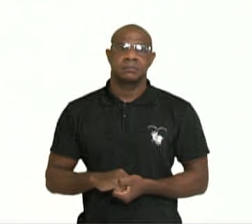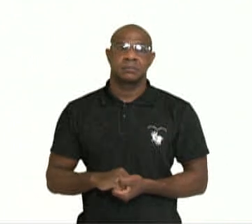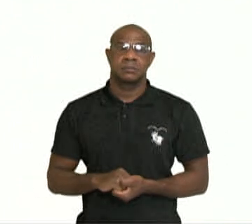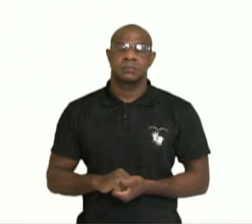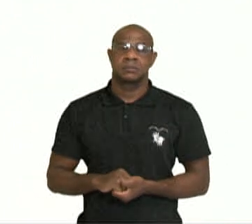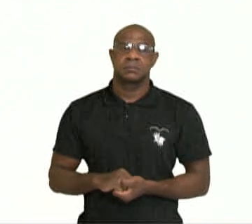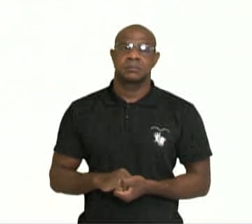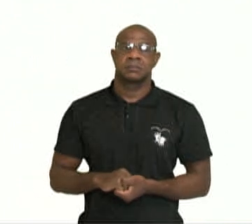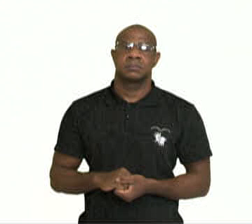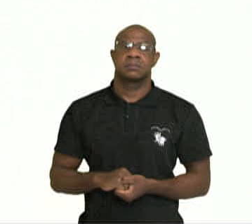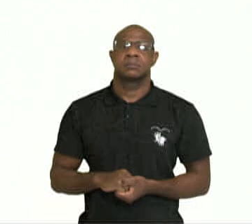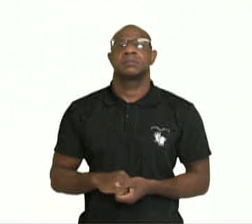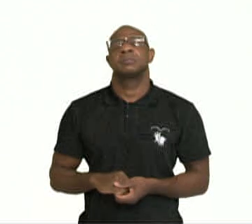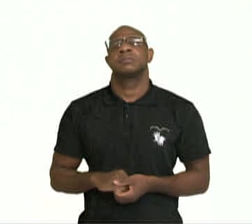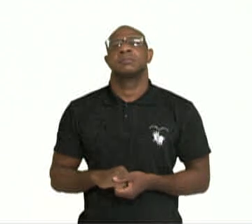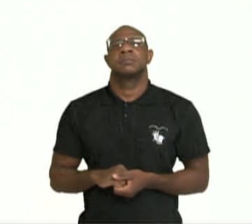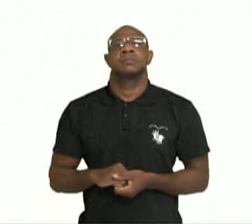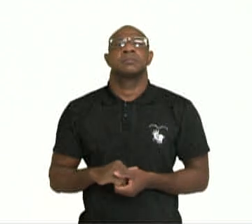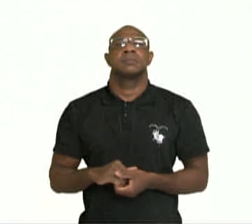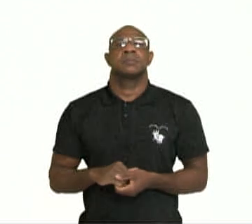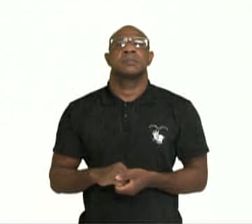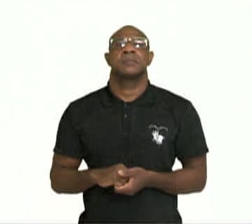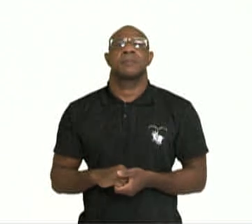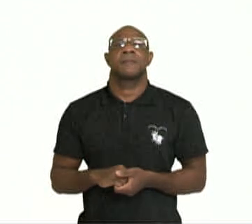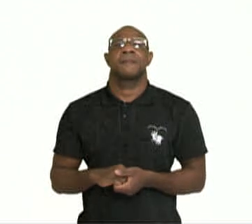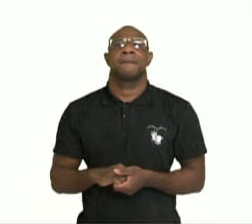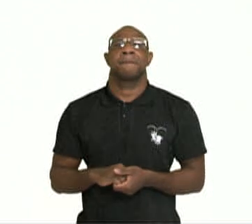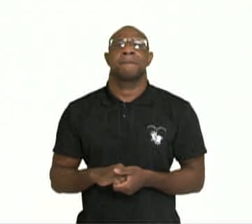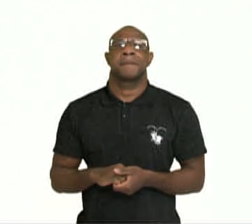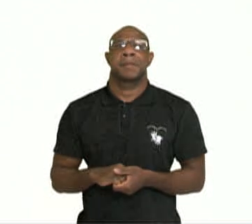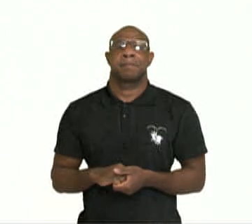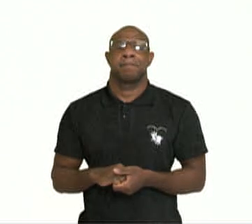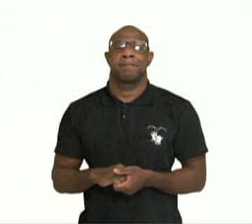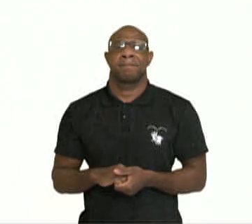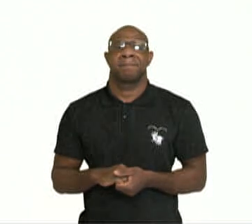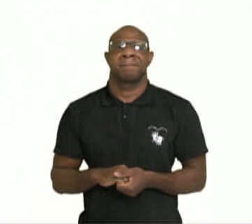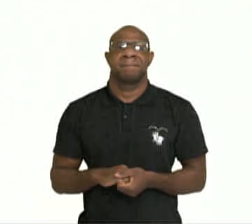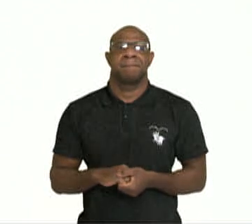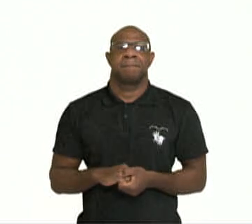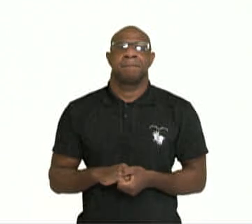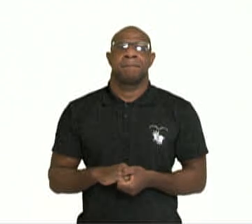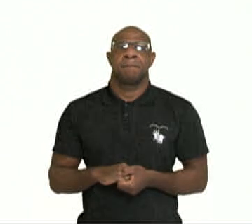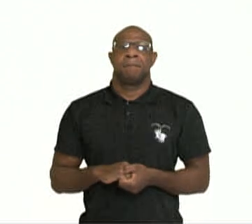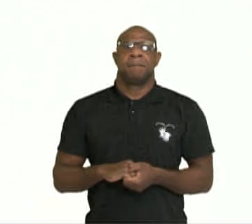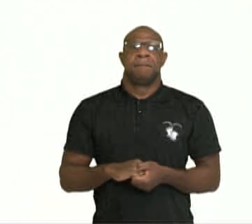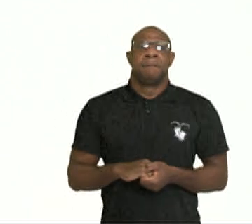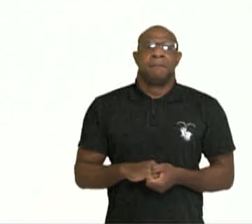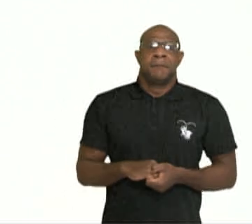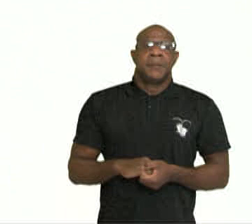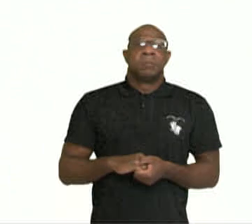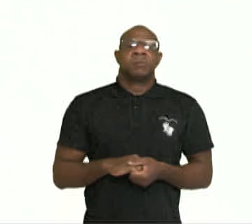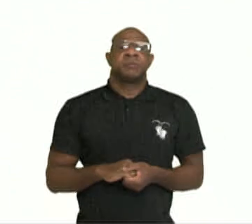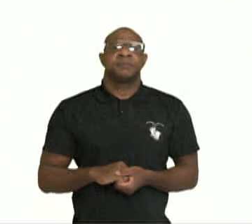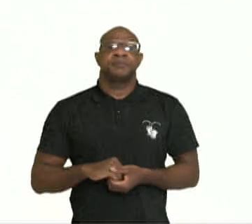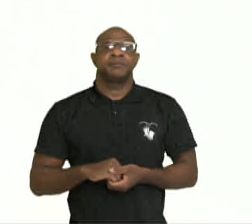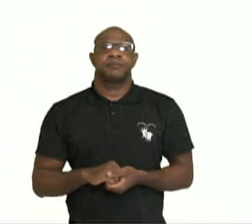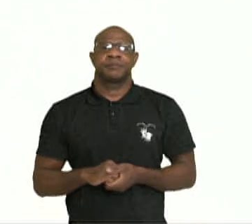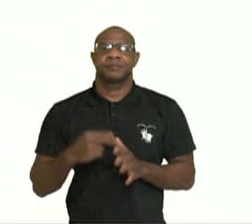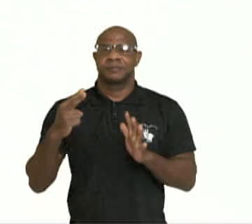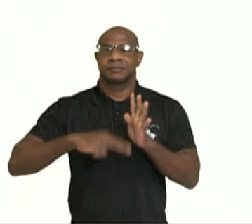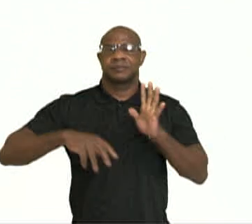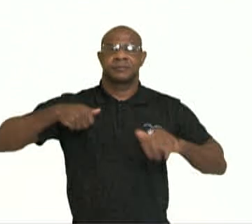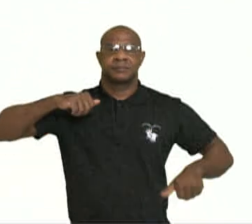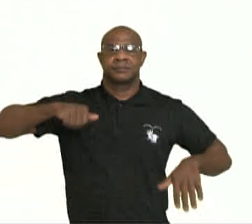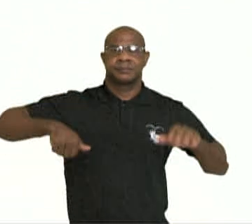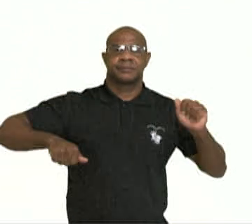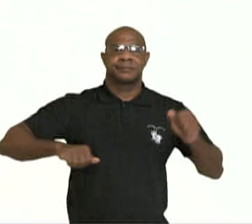estão retrasados com respeito às regiões que estão localizadas ao este,